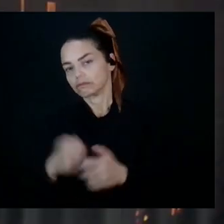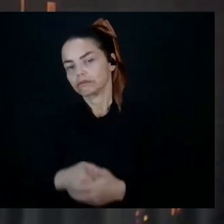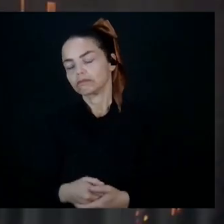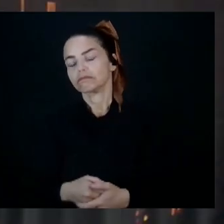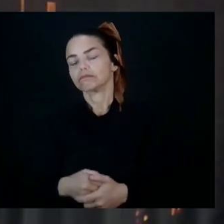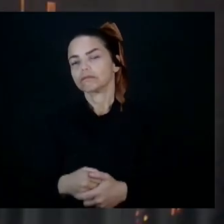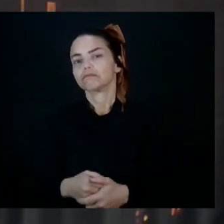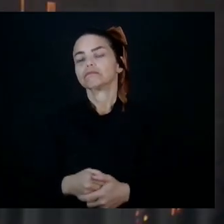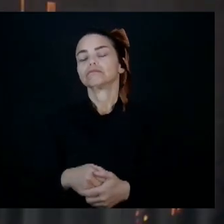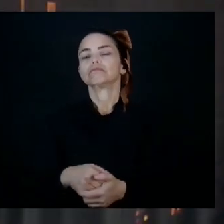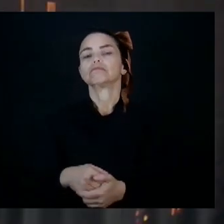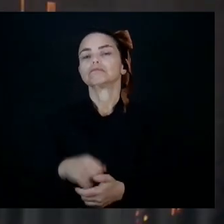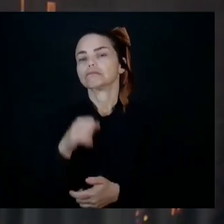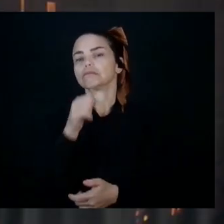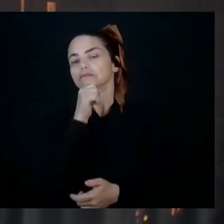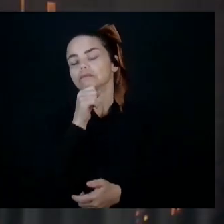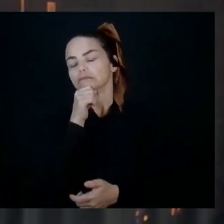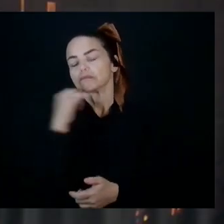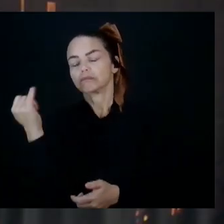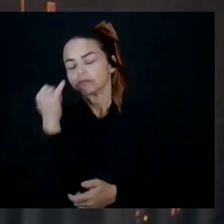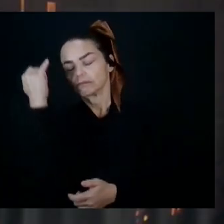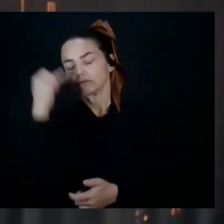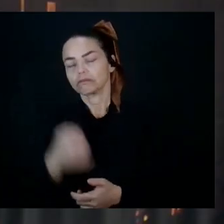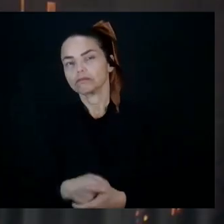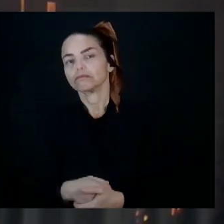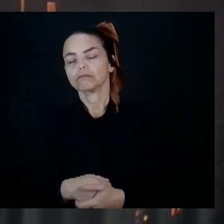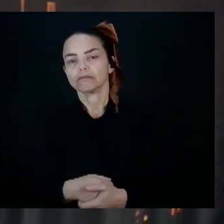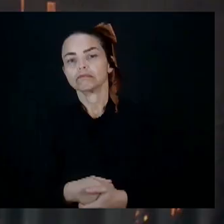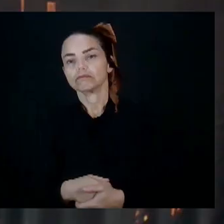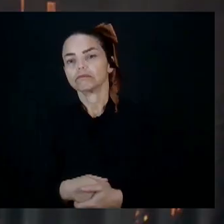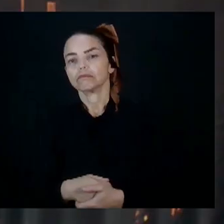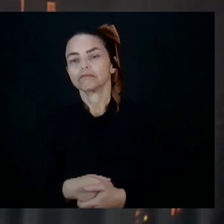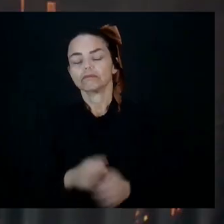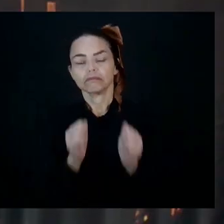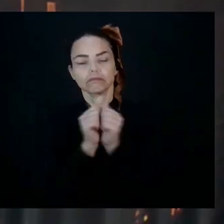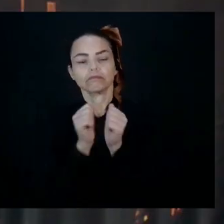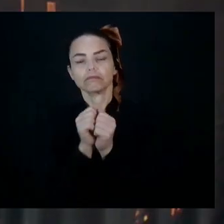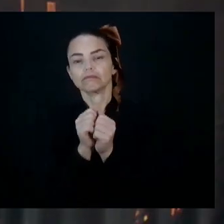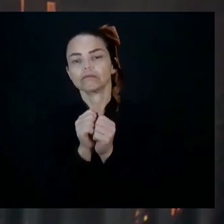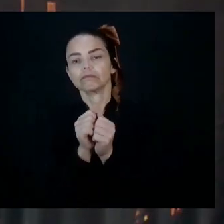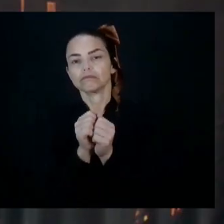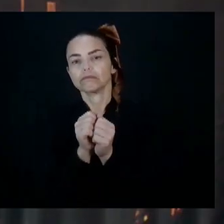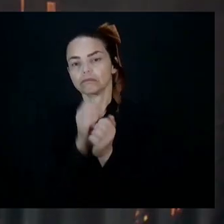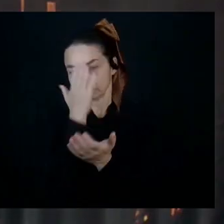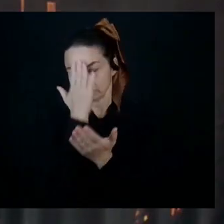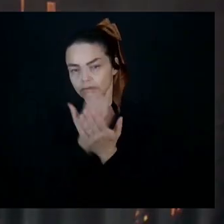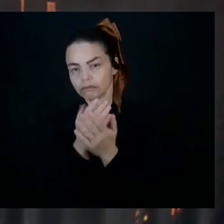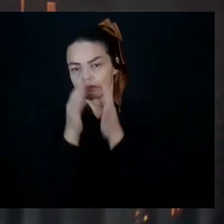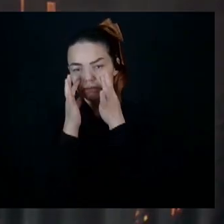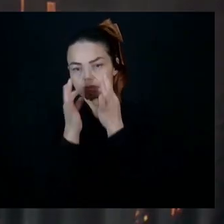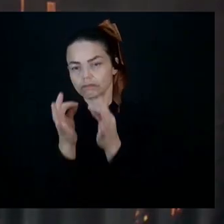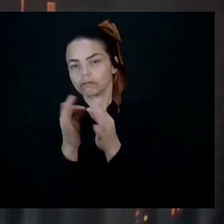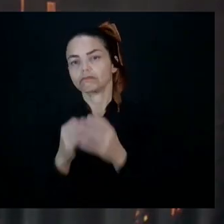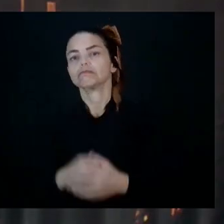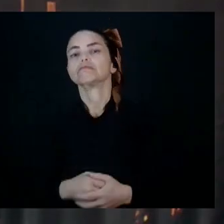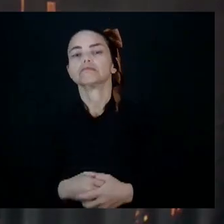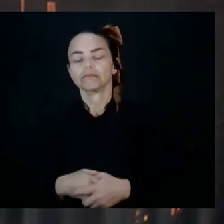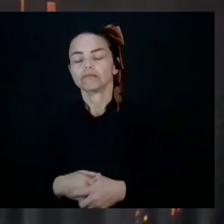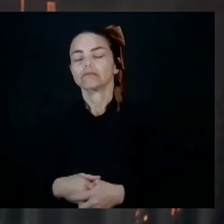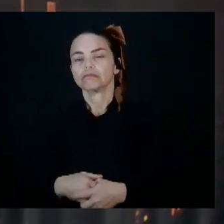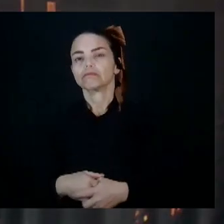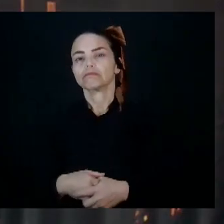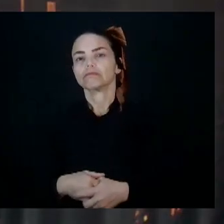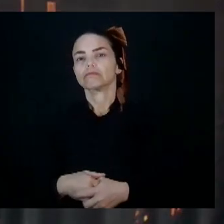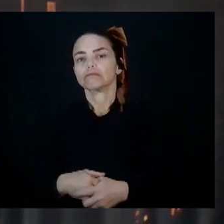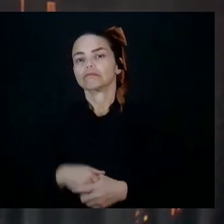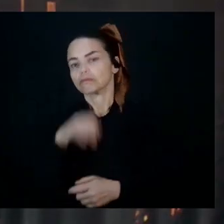idosa. Então é importante que alguém próximo, de confiança, esteja atento com isso, porque aí a gente vai configurar o abuso. Uma